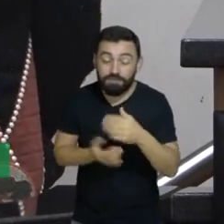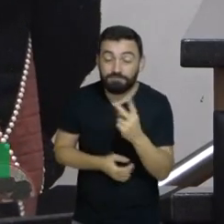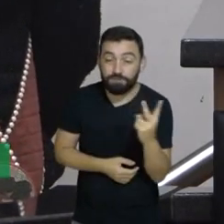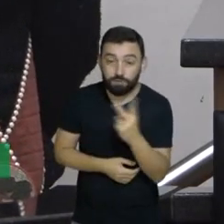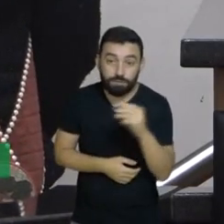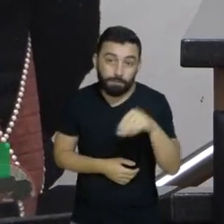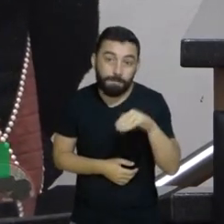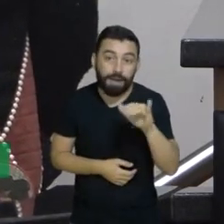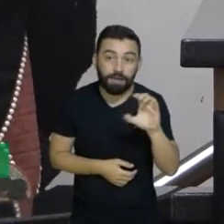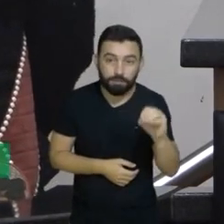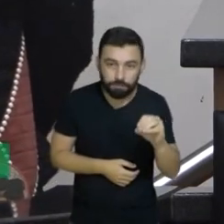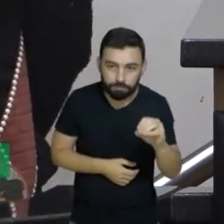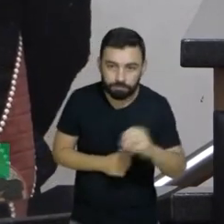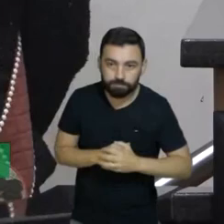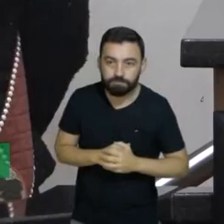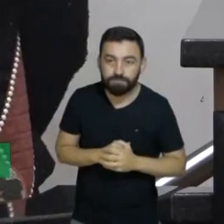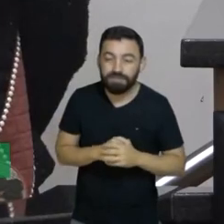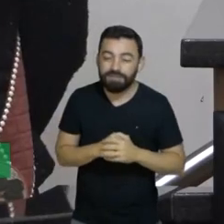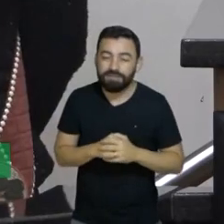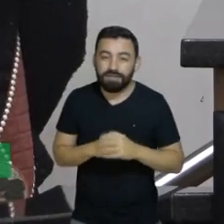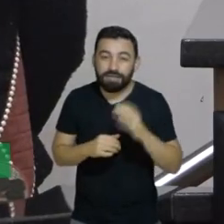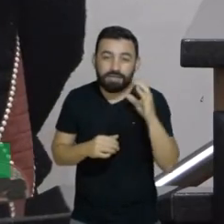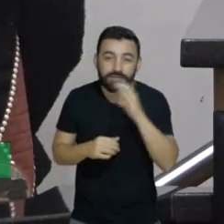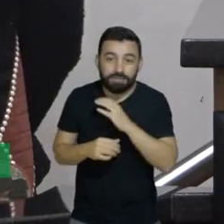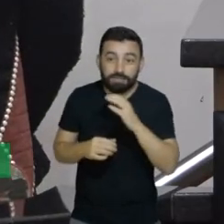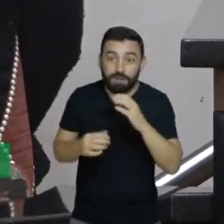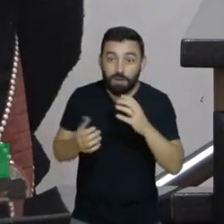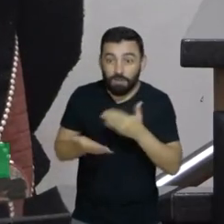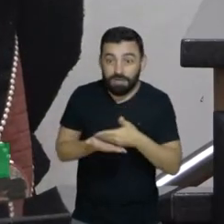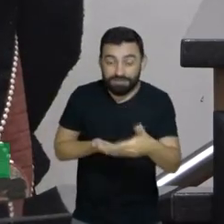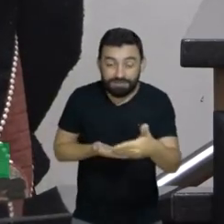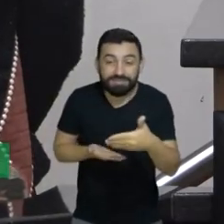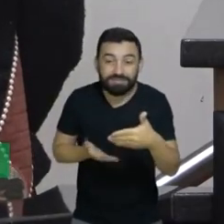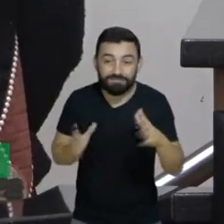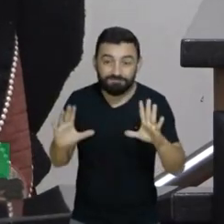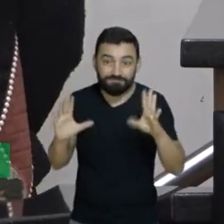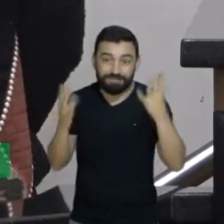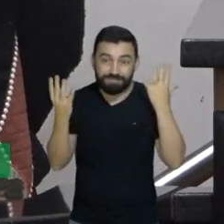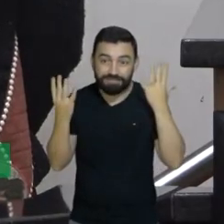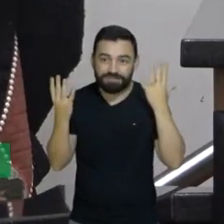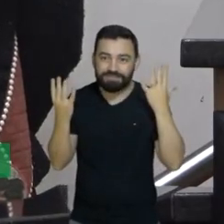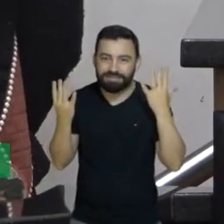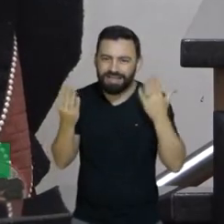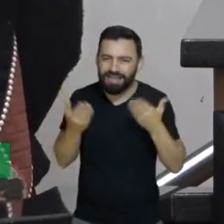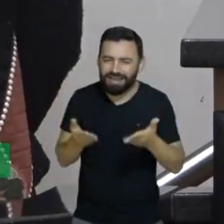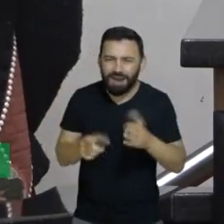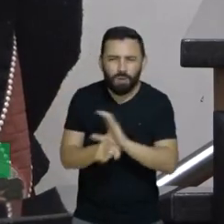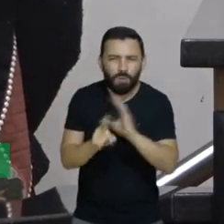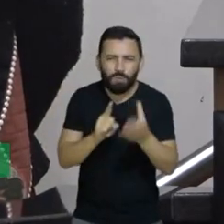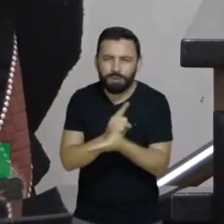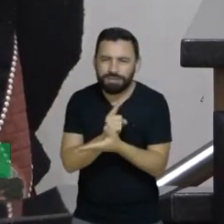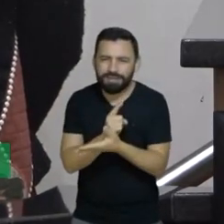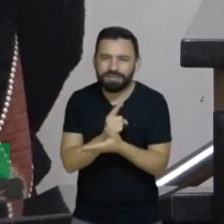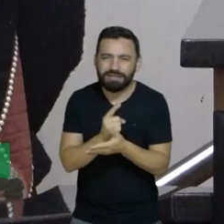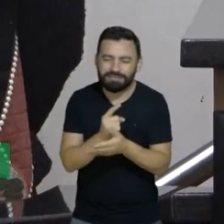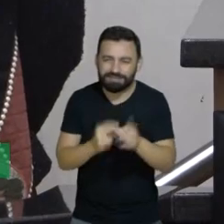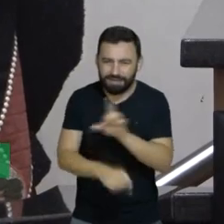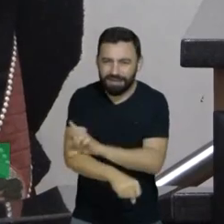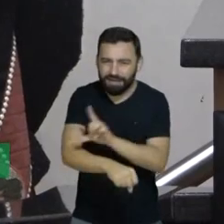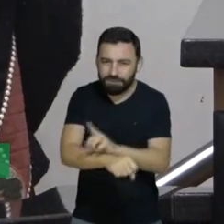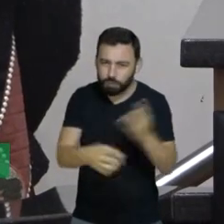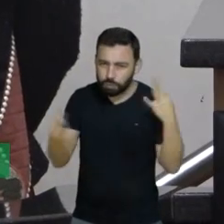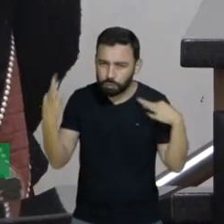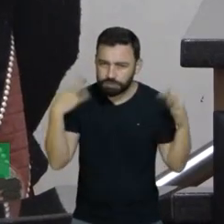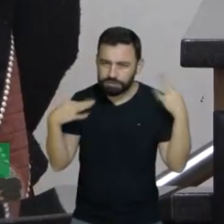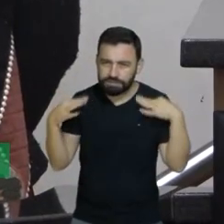maio e é nosso esquenta para a Festa Nacional do Pinhão. Neste lugar, a comunidade lagiana e o turista poderão